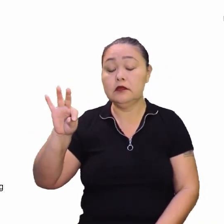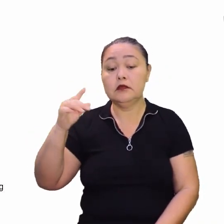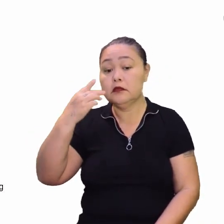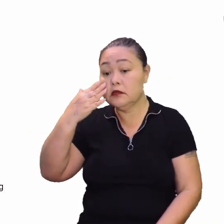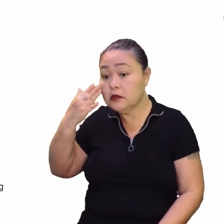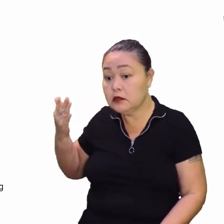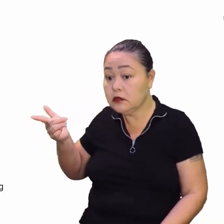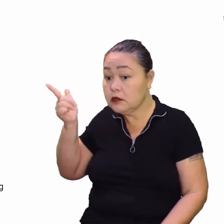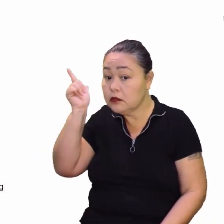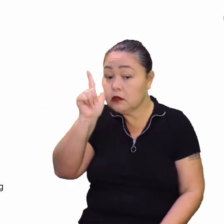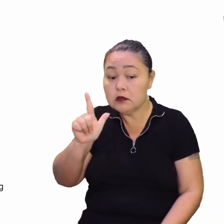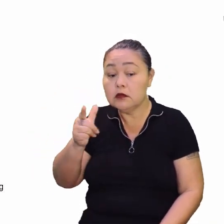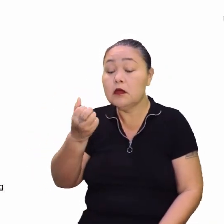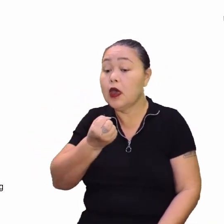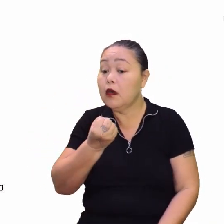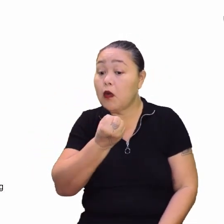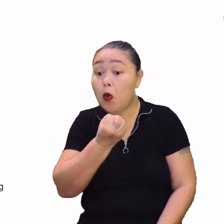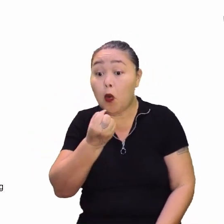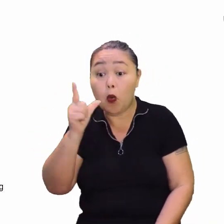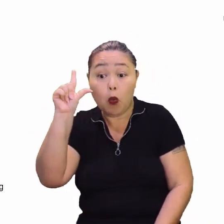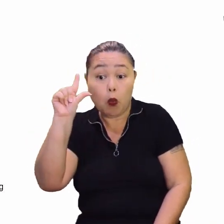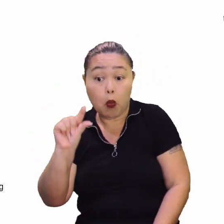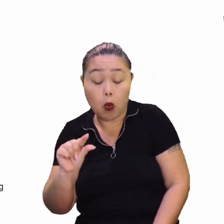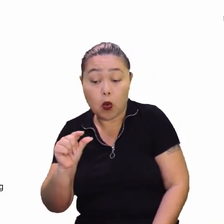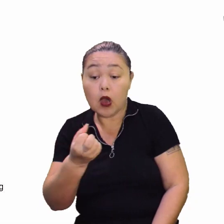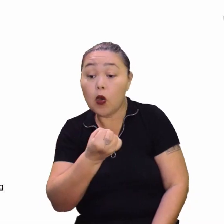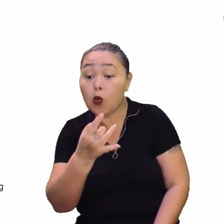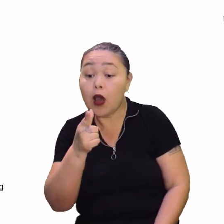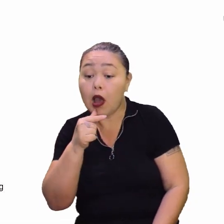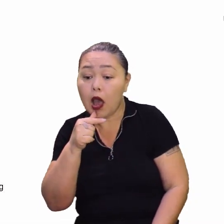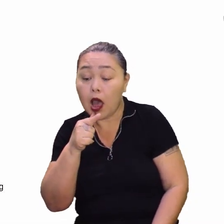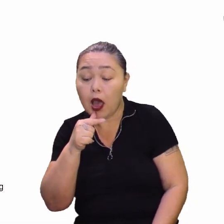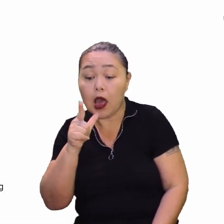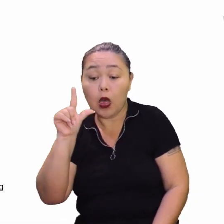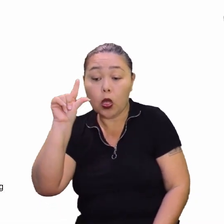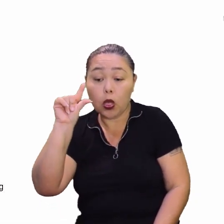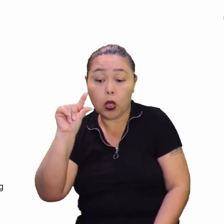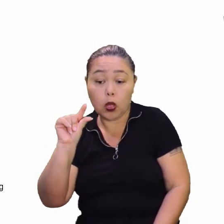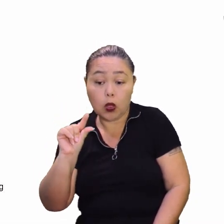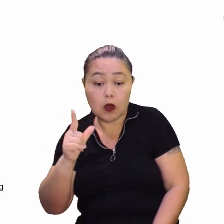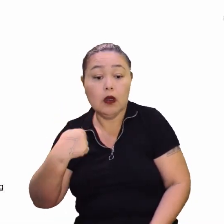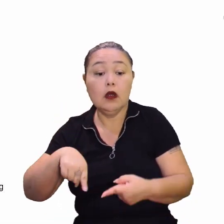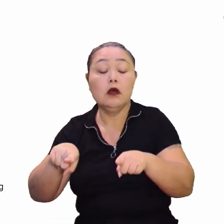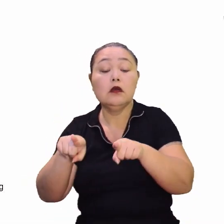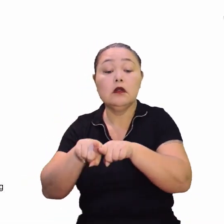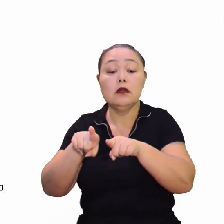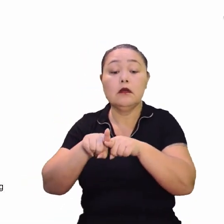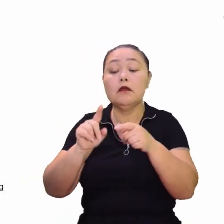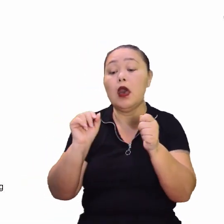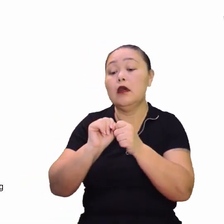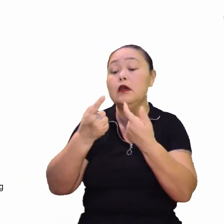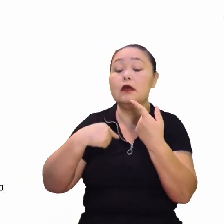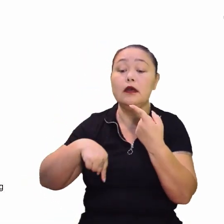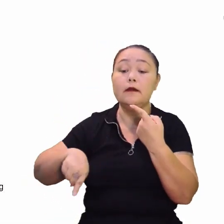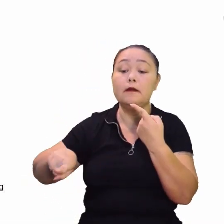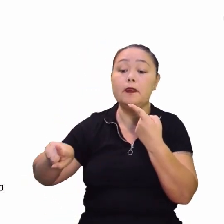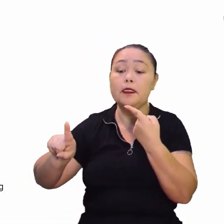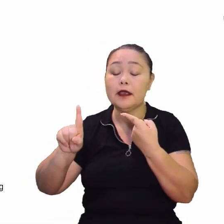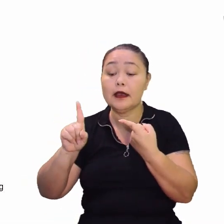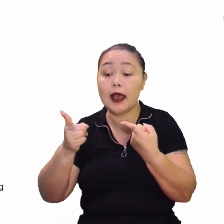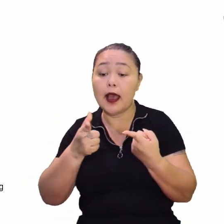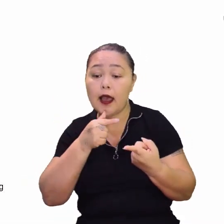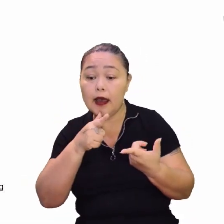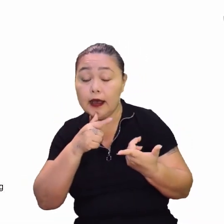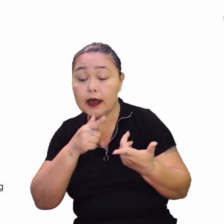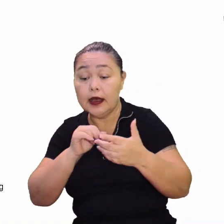a gente consegue ver baixa quantidade também e qualidade, né, por conta aí dessa poluição, muitas vezes industrial, também